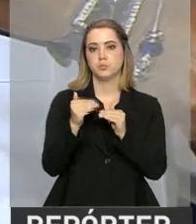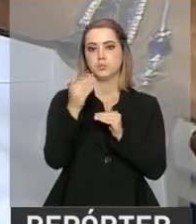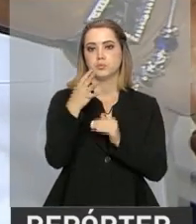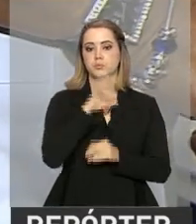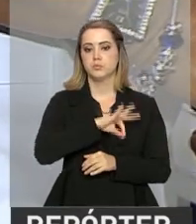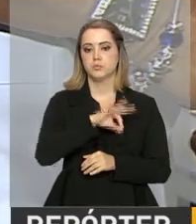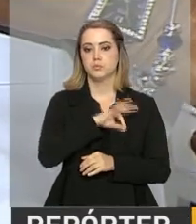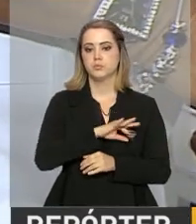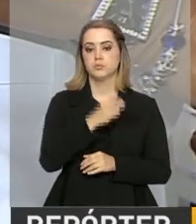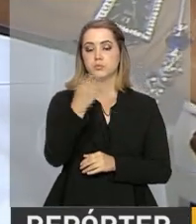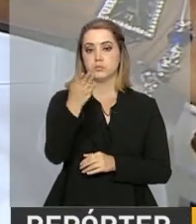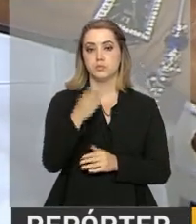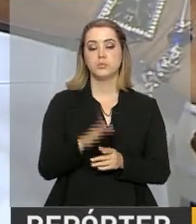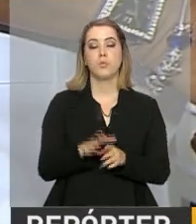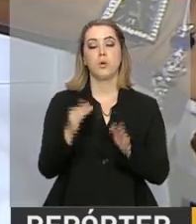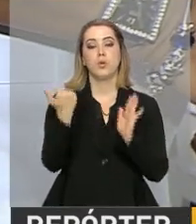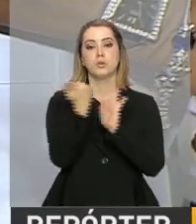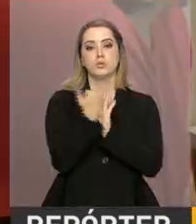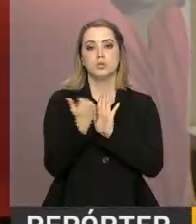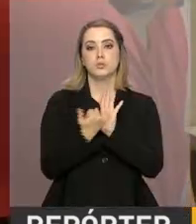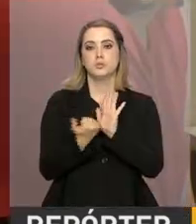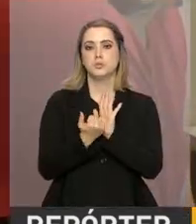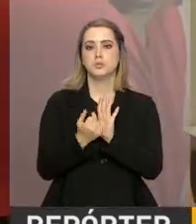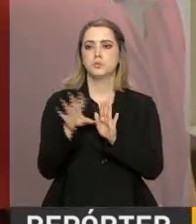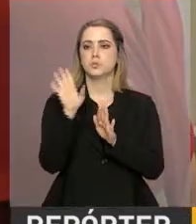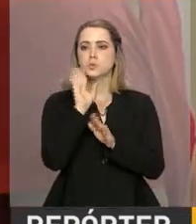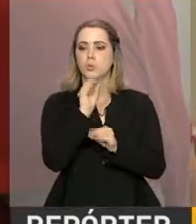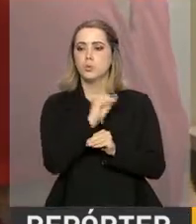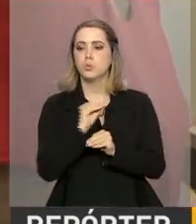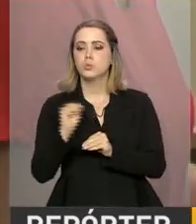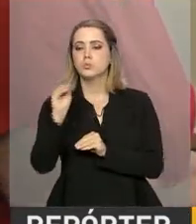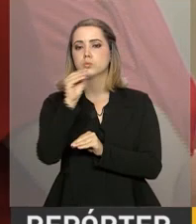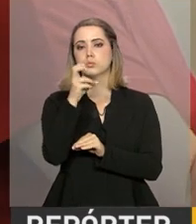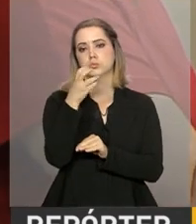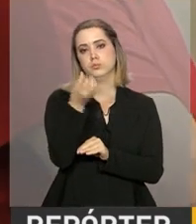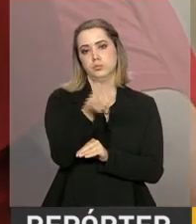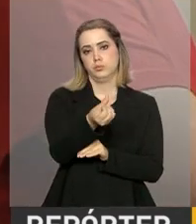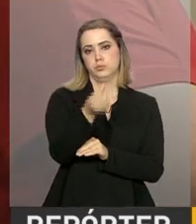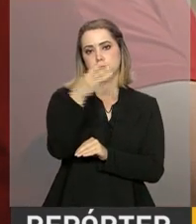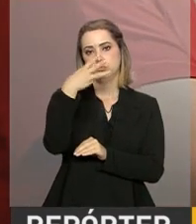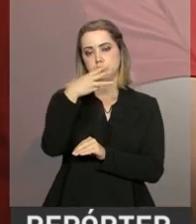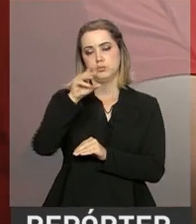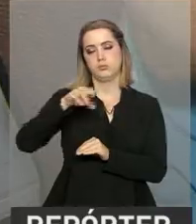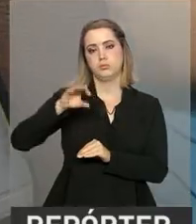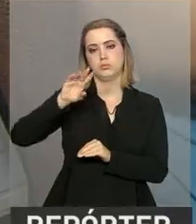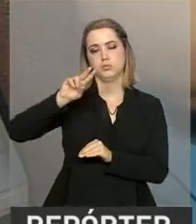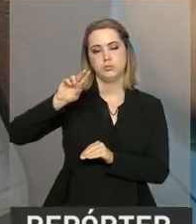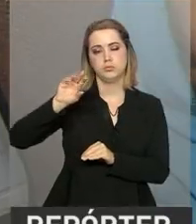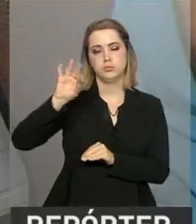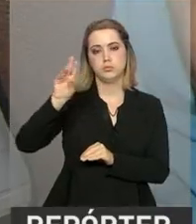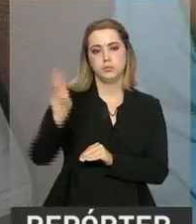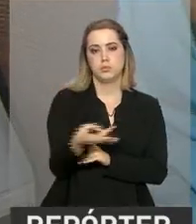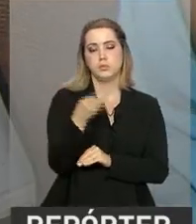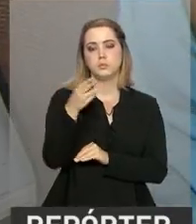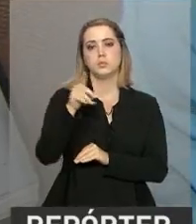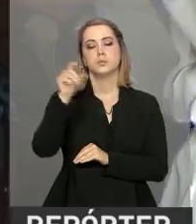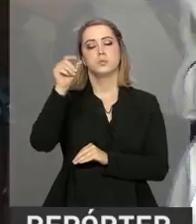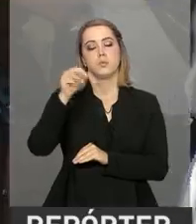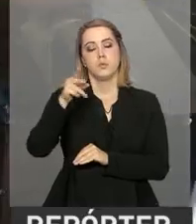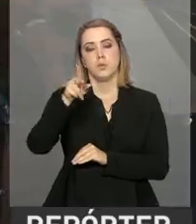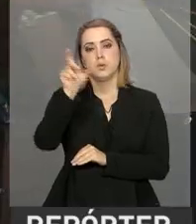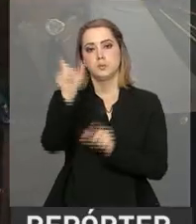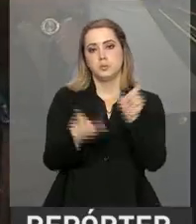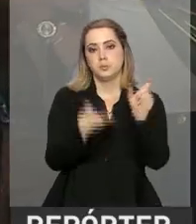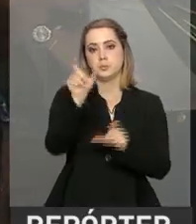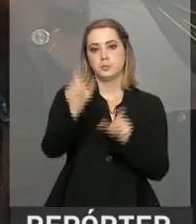ainda indicou o mais médicos atende cerca de 63 milhões de brasileiros em mais de 4.000 municípios incluindo